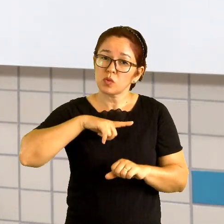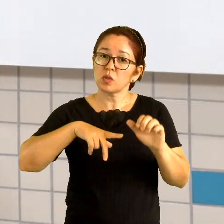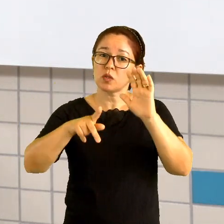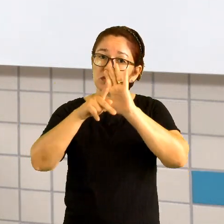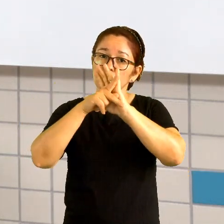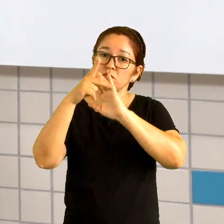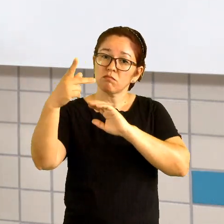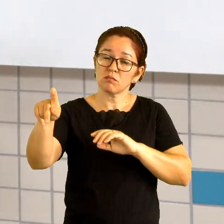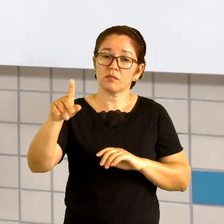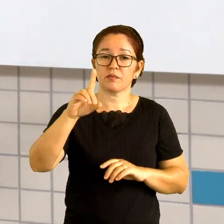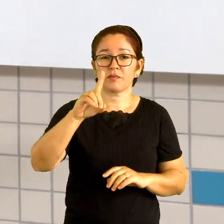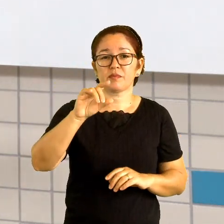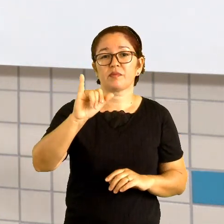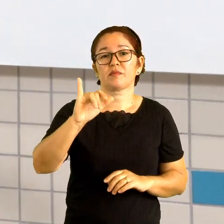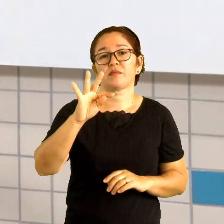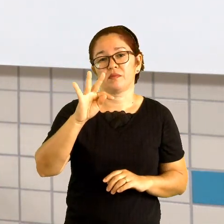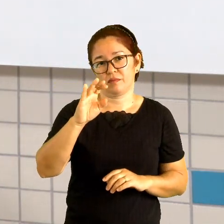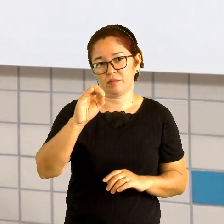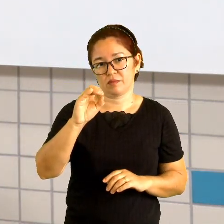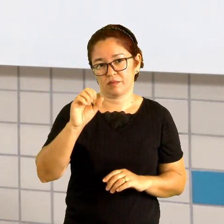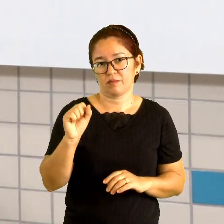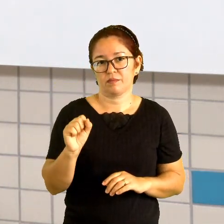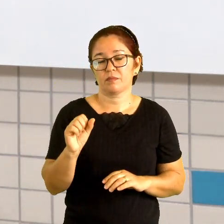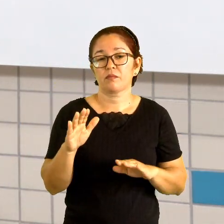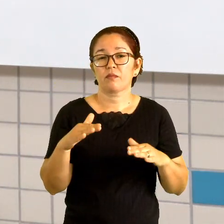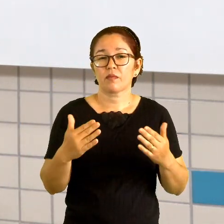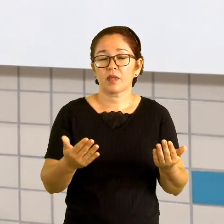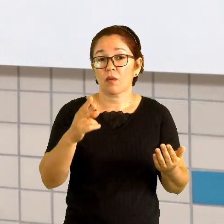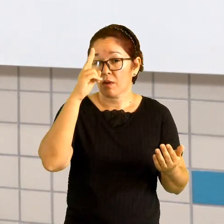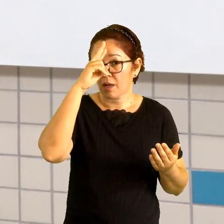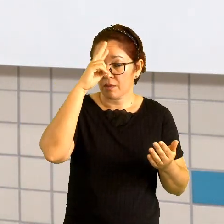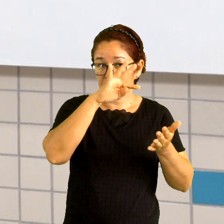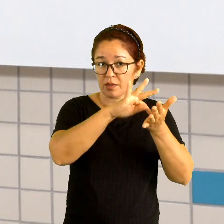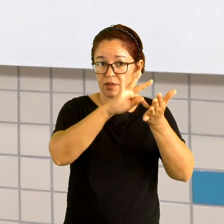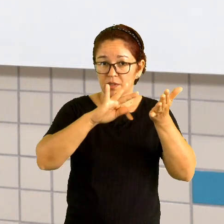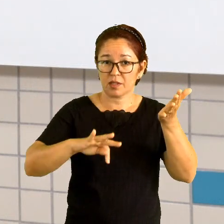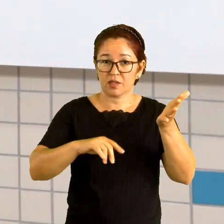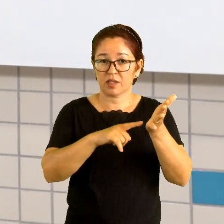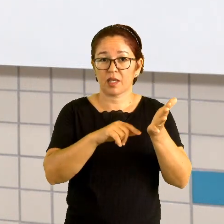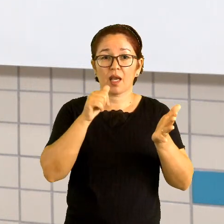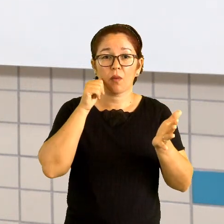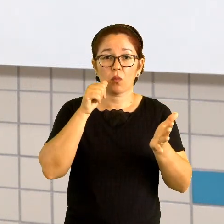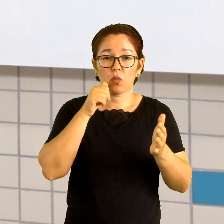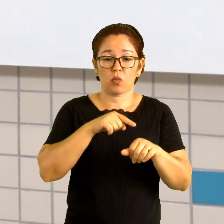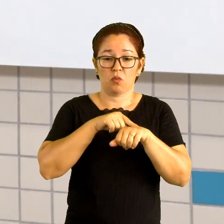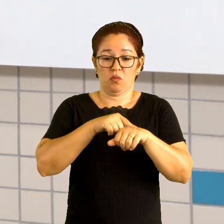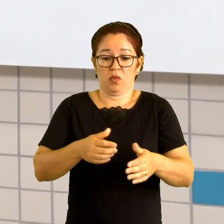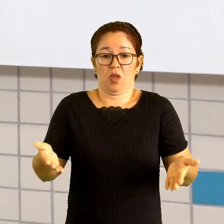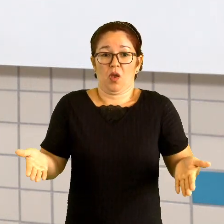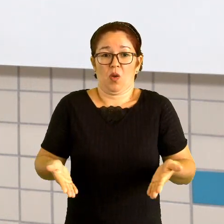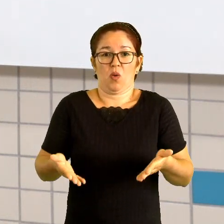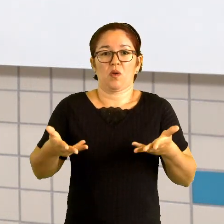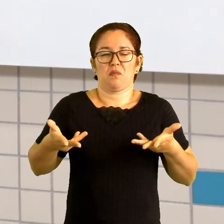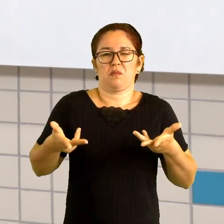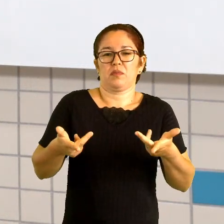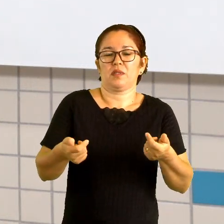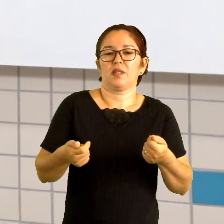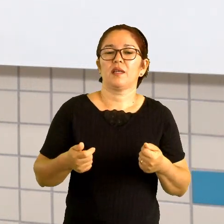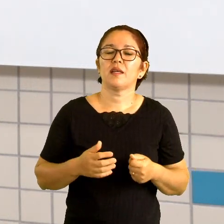Então, lembrando desse texto, as mulheres modernas, qual desses 4 ditos